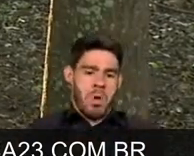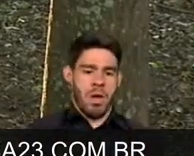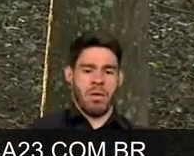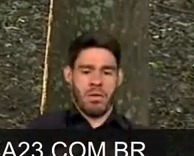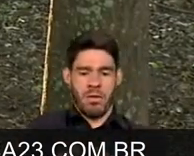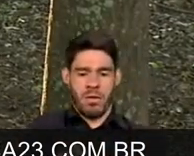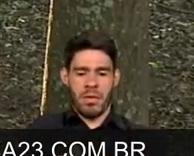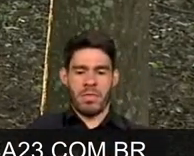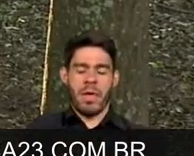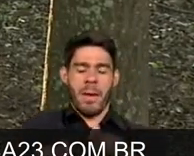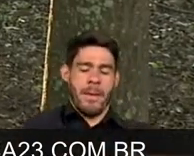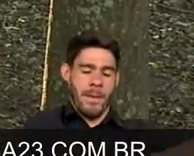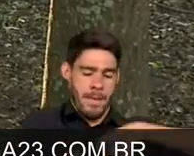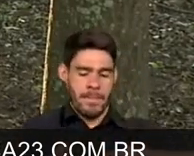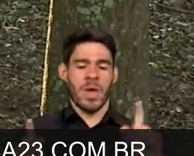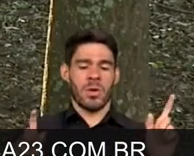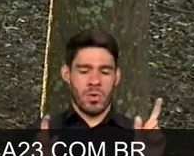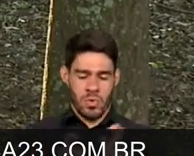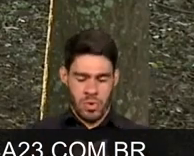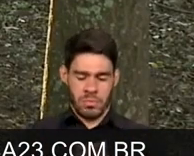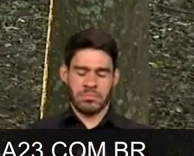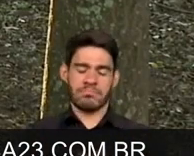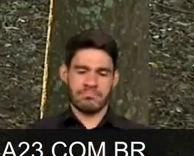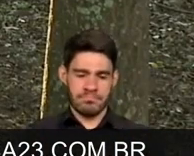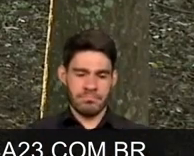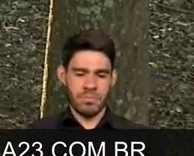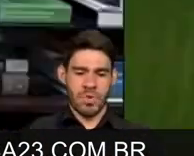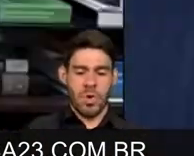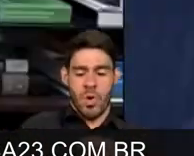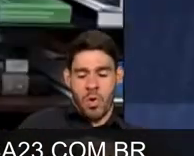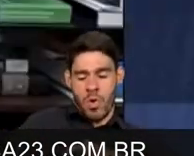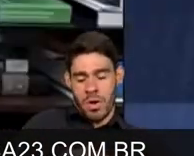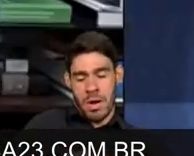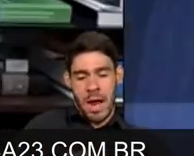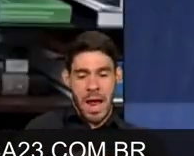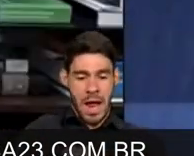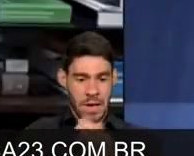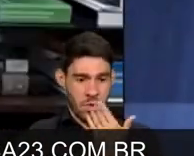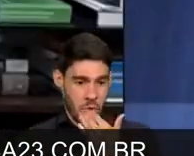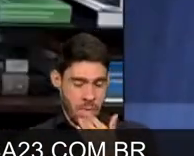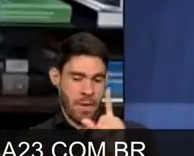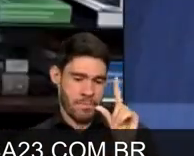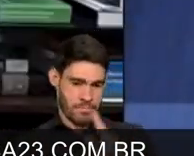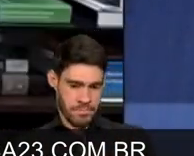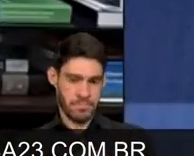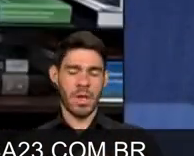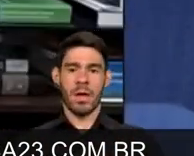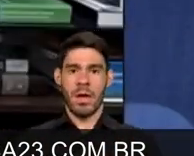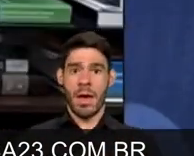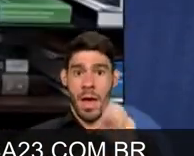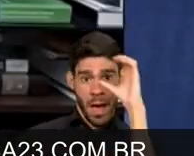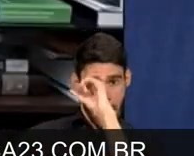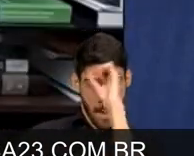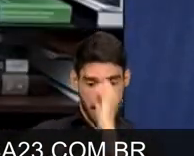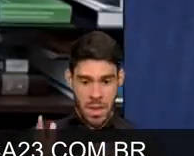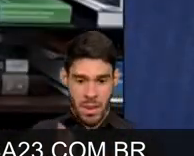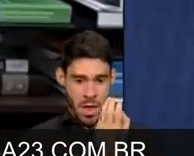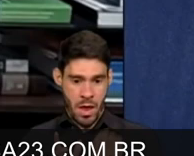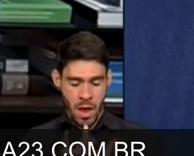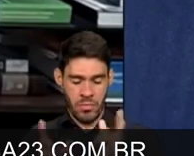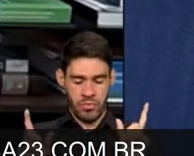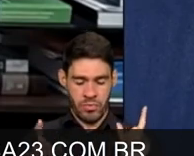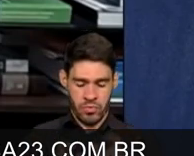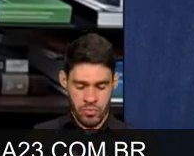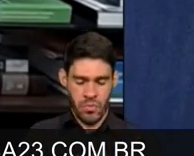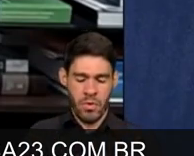a atividade pecuária, logo, o consumo de carne. Temos que aprender a produzir alimentos com